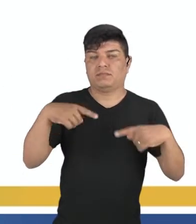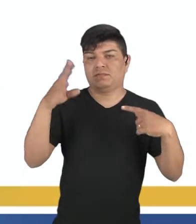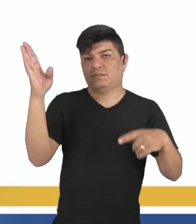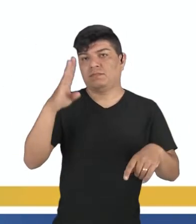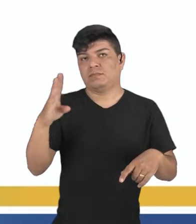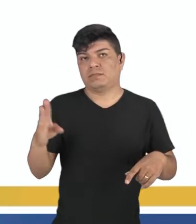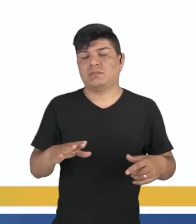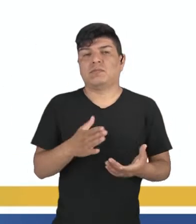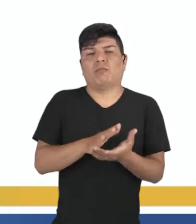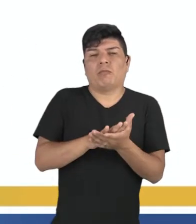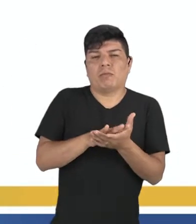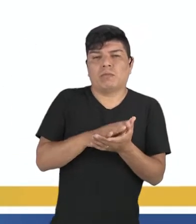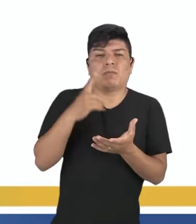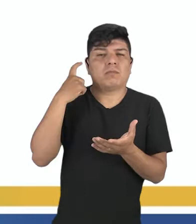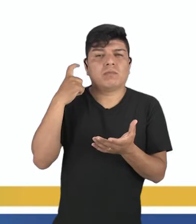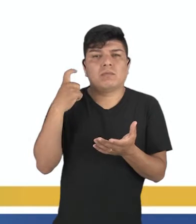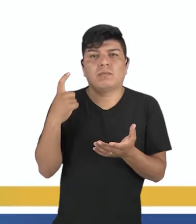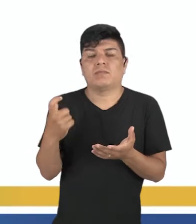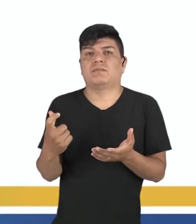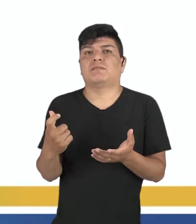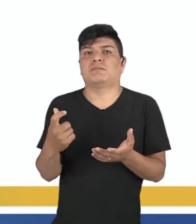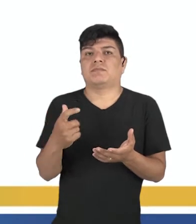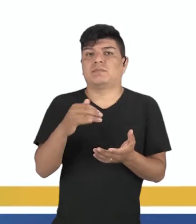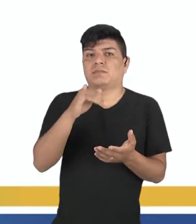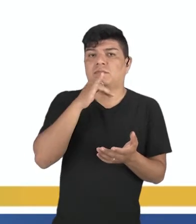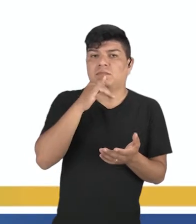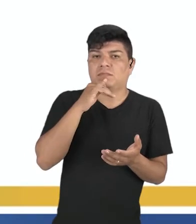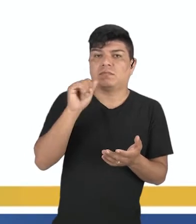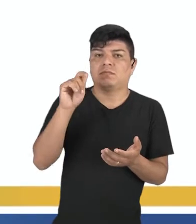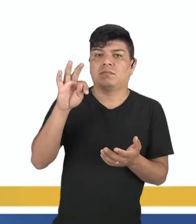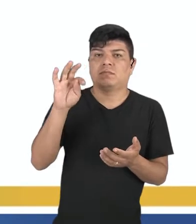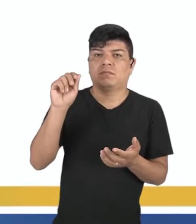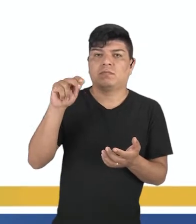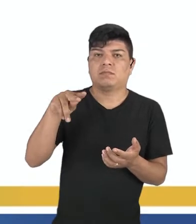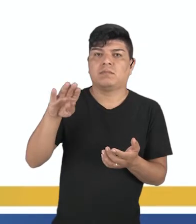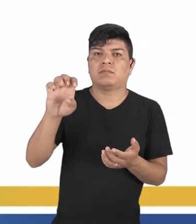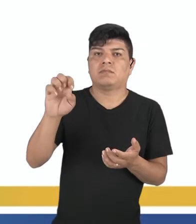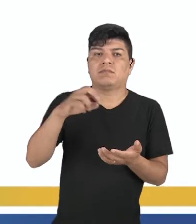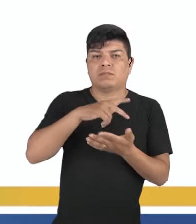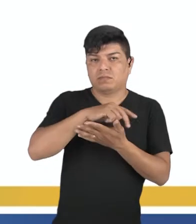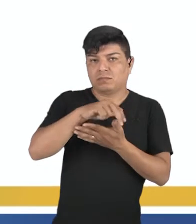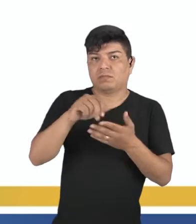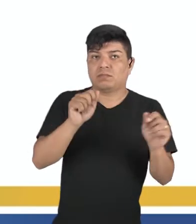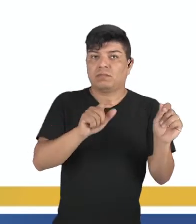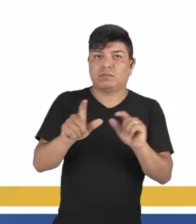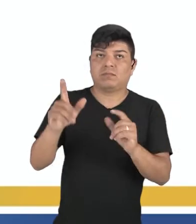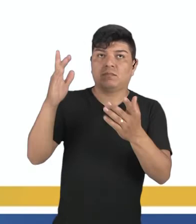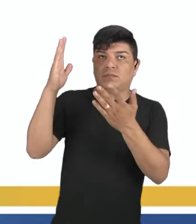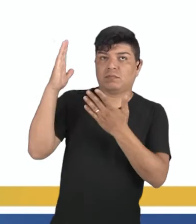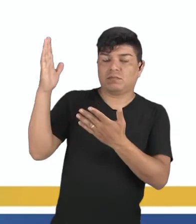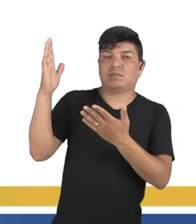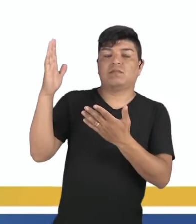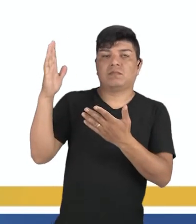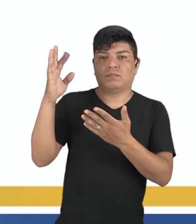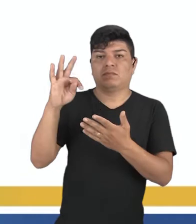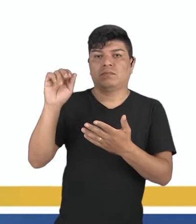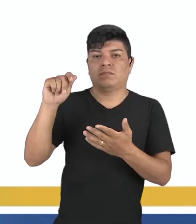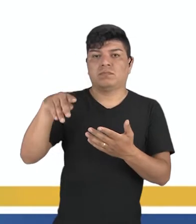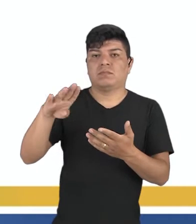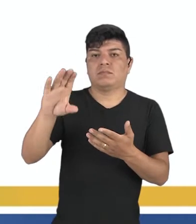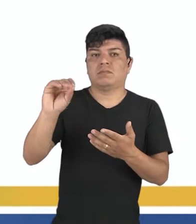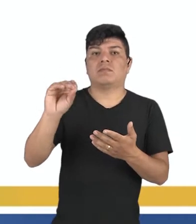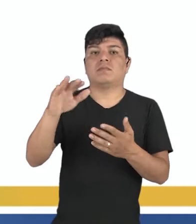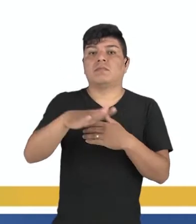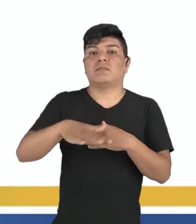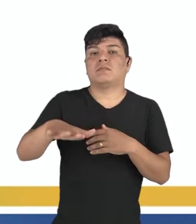O batuque, extraído de instrumentos como atabaques, cuíca, reco-reco, pandeiro e tambor, foram a base